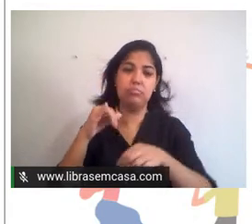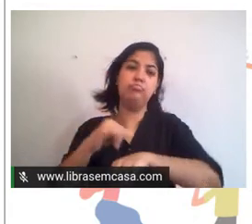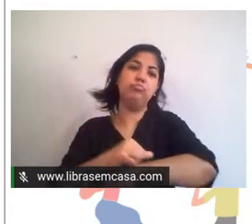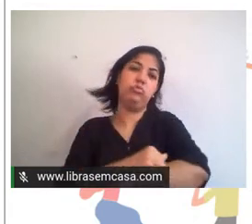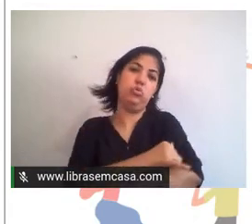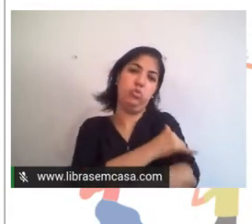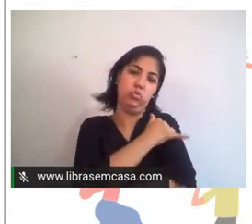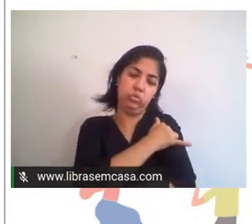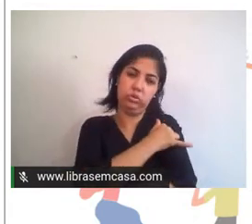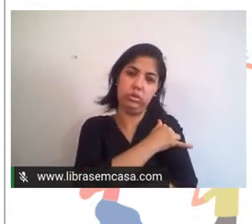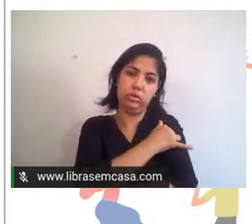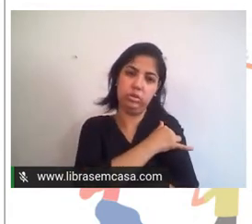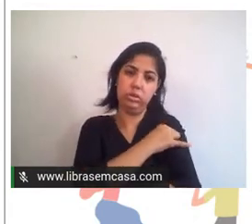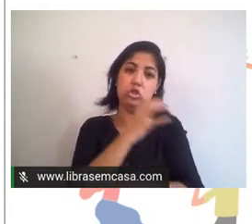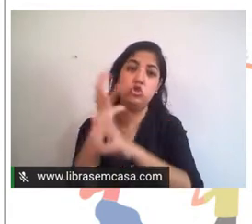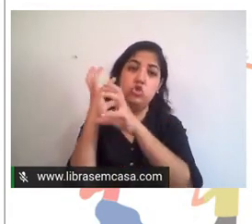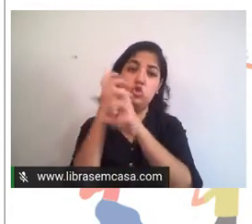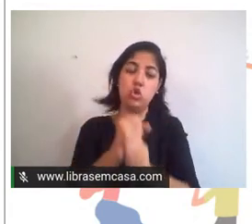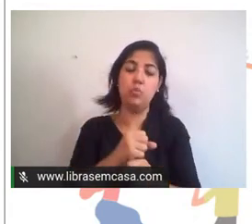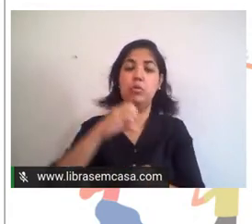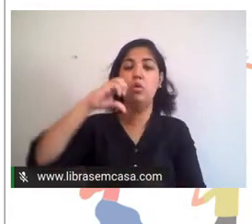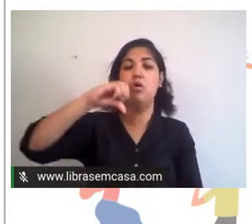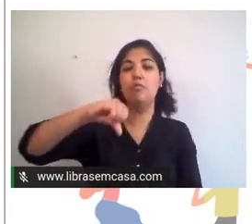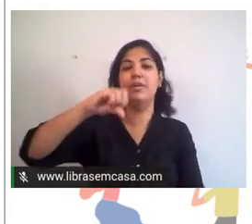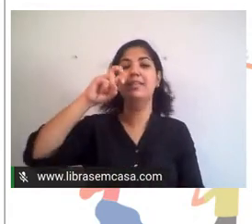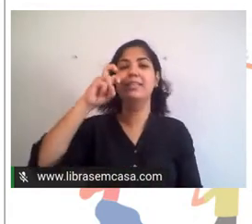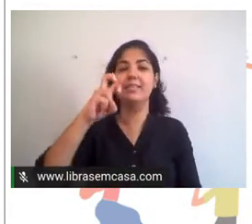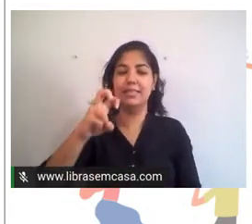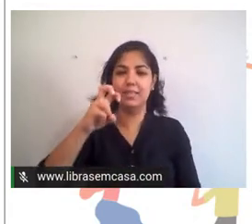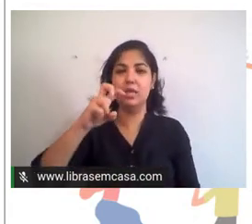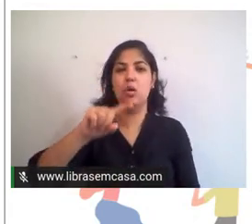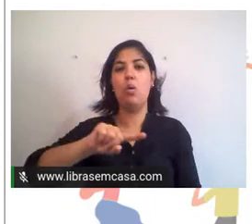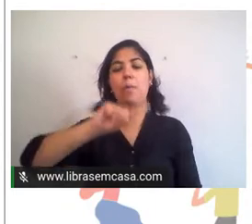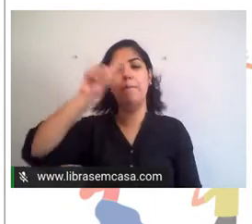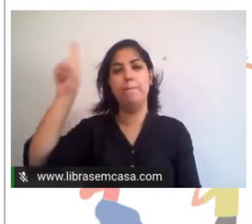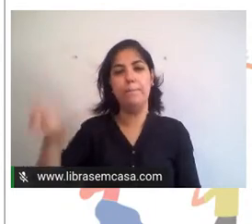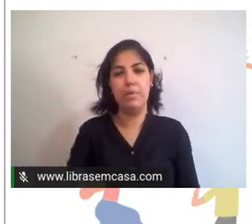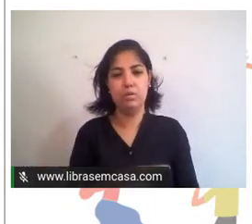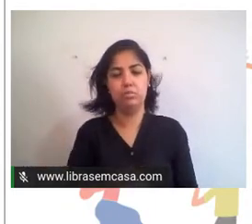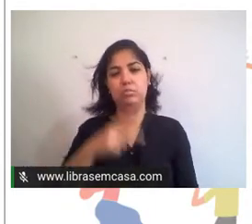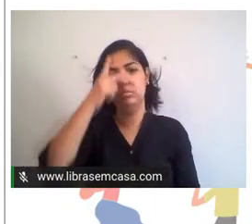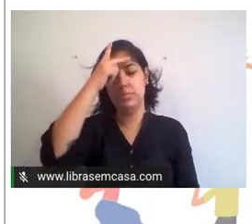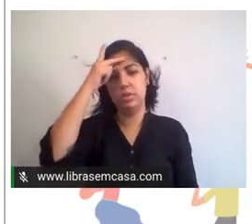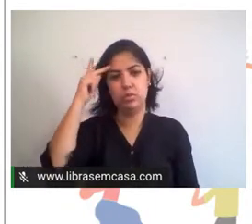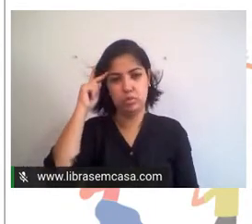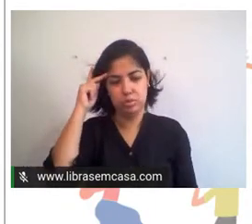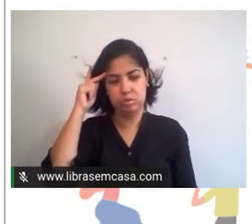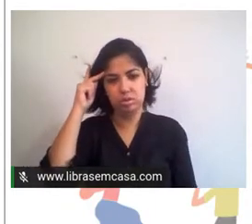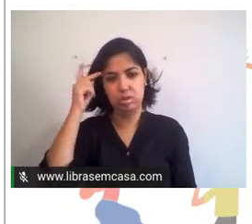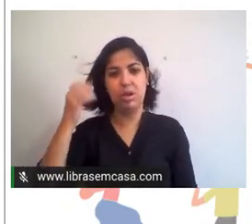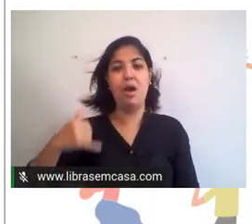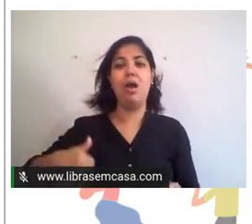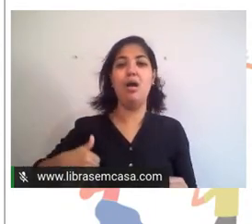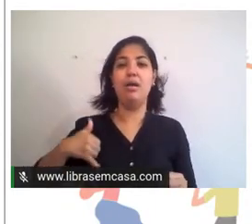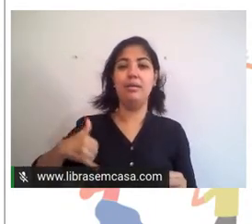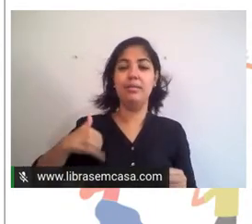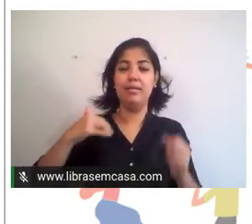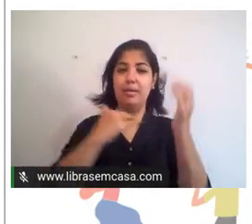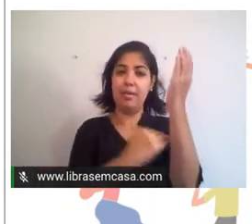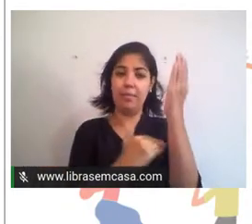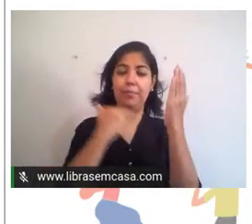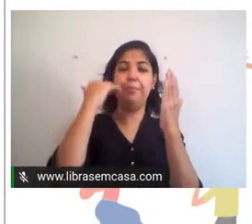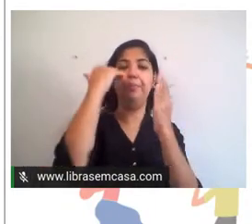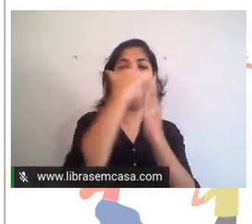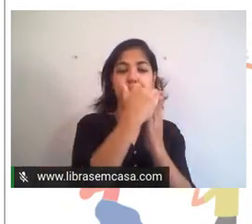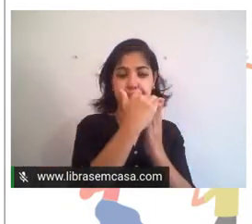de pessoas. As mulheres estão em pior situação e quanto maior a idade, pior a situação. Esse